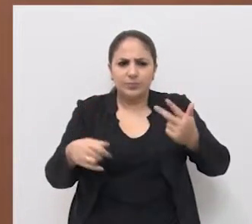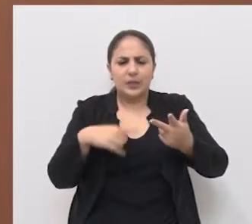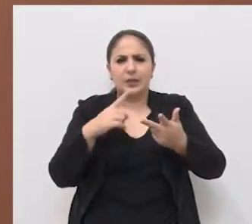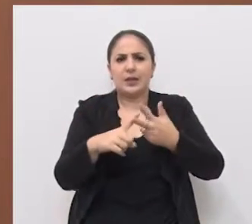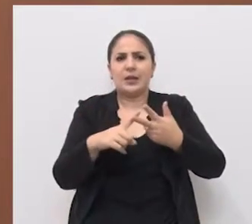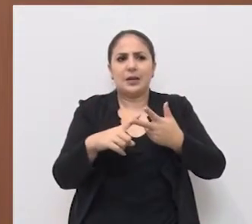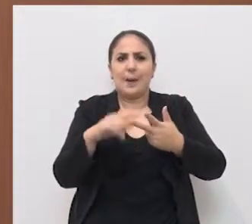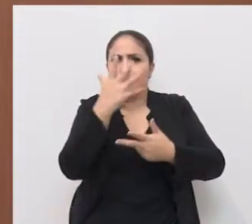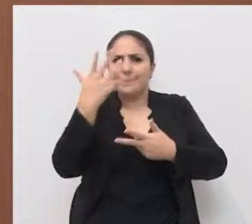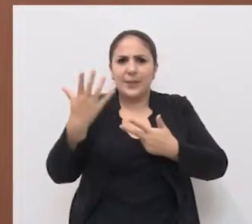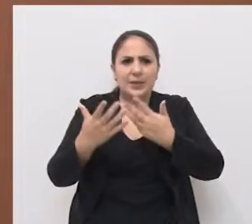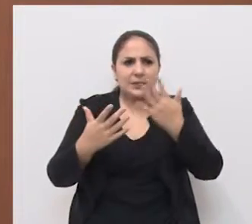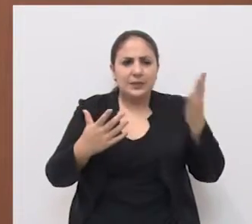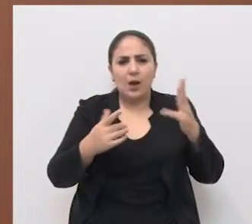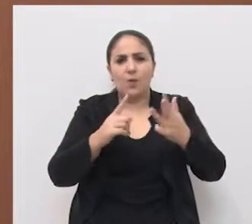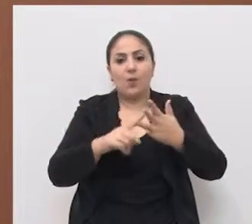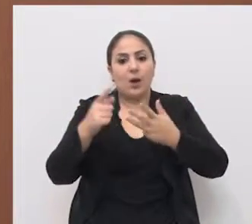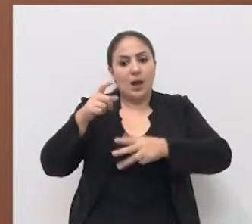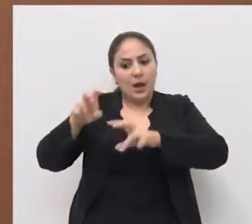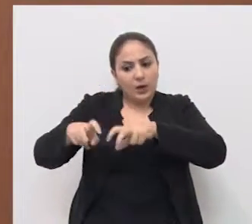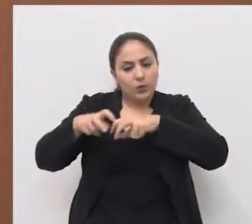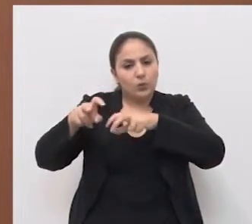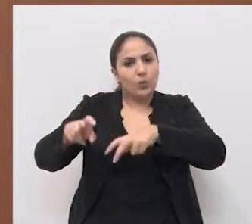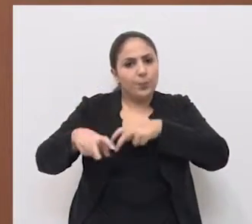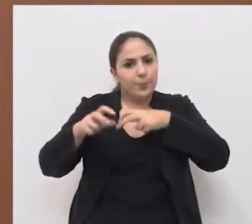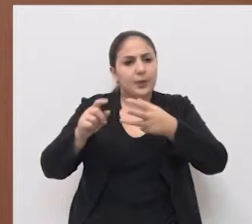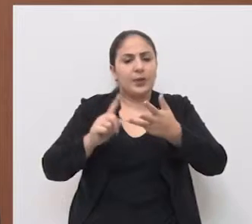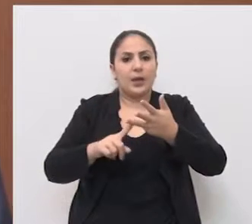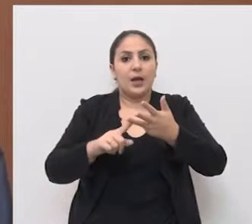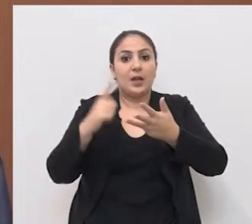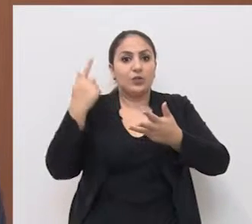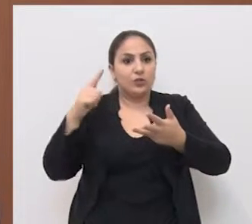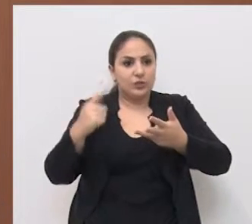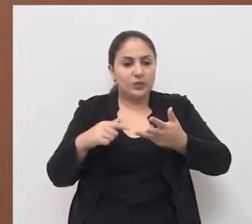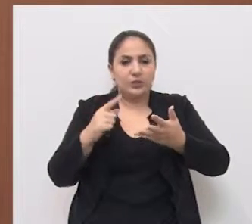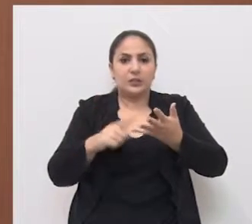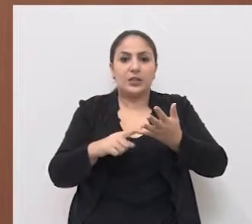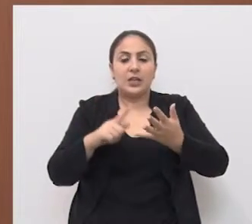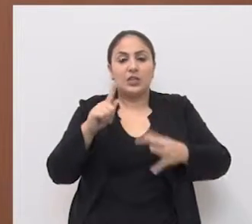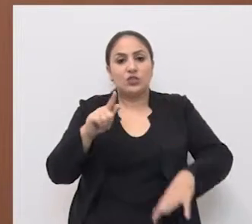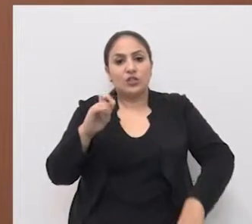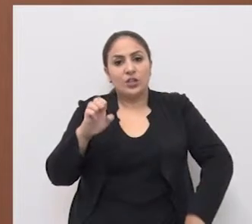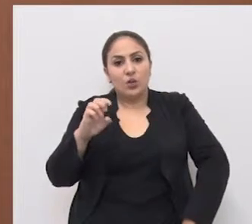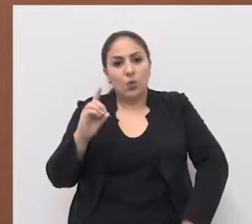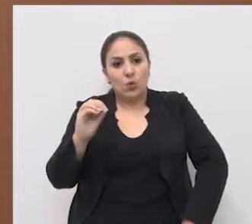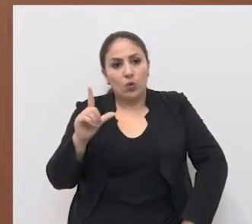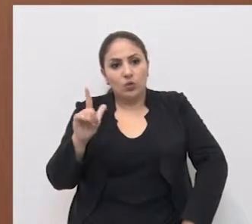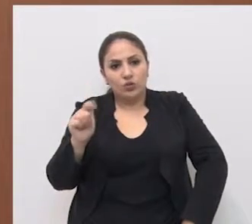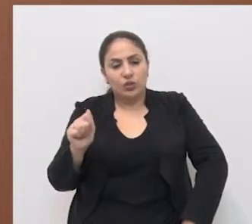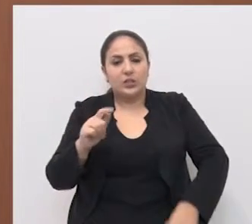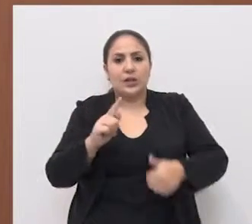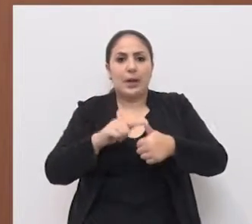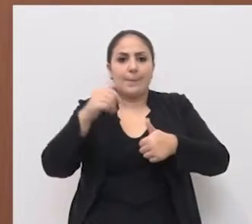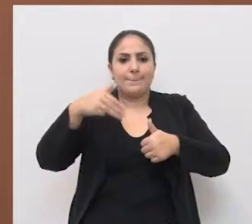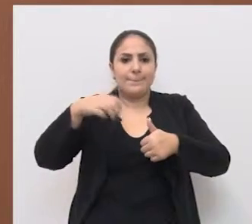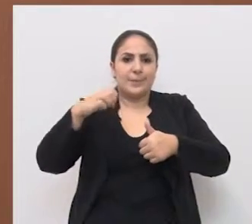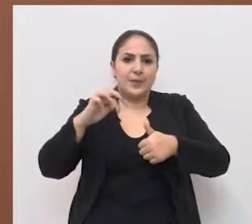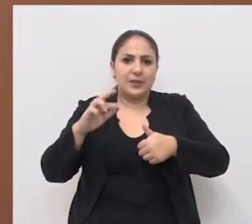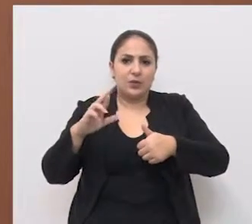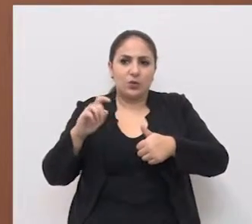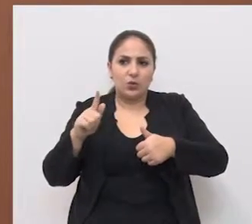eletricistas, ambientais, a agronomia, a geografia, a geologia,